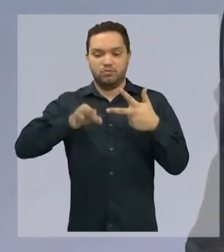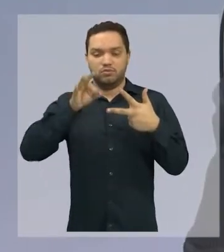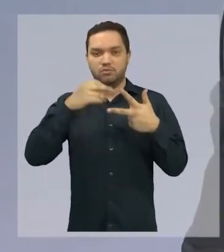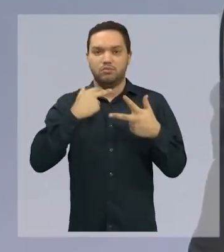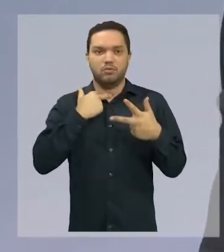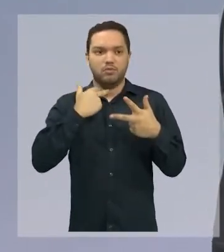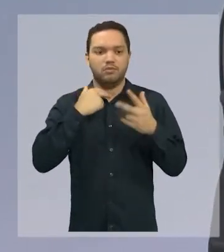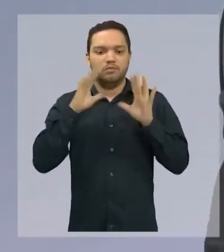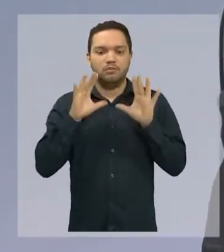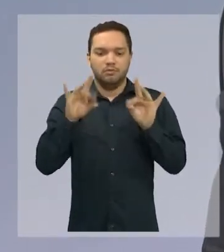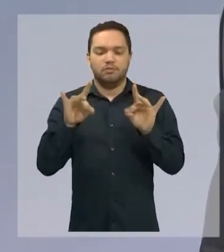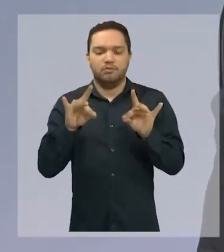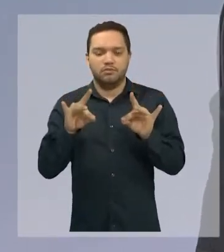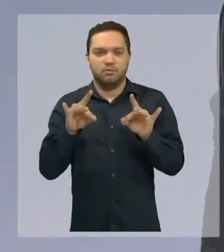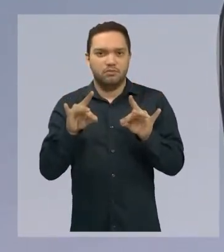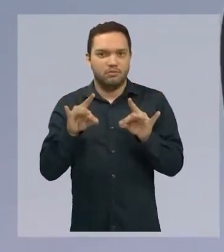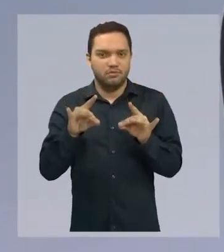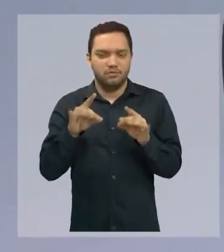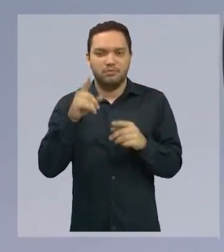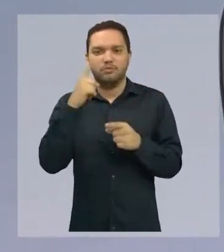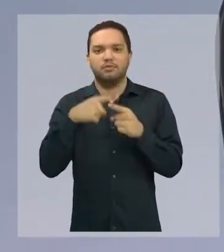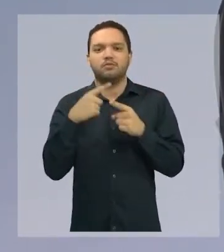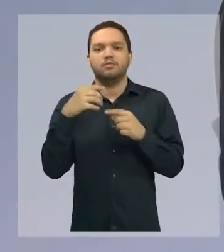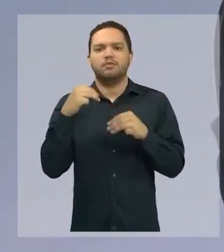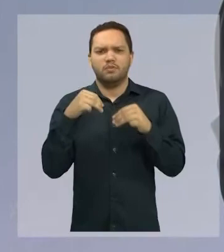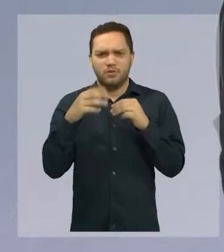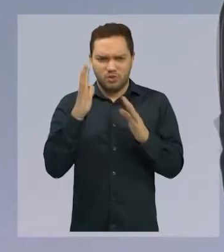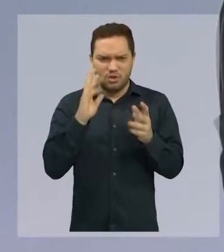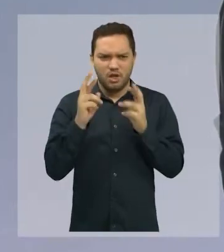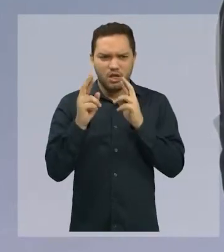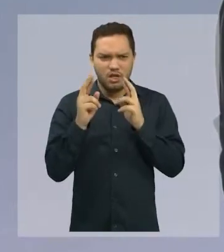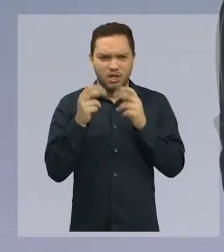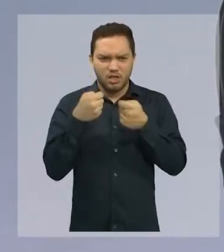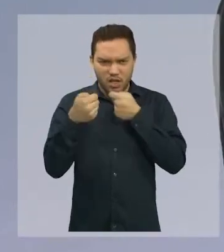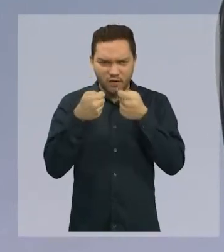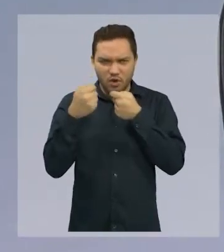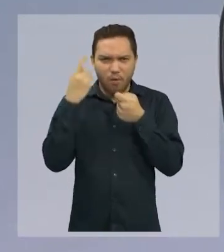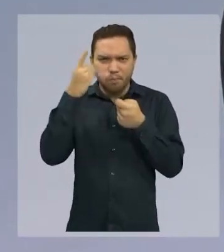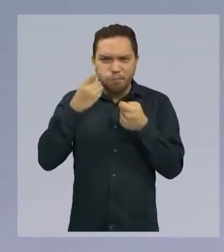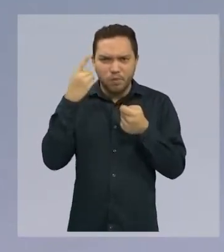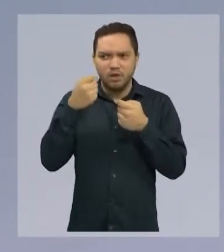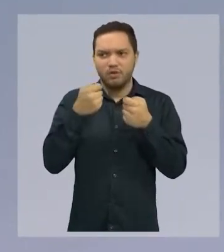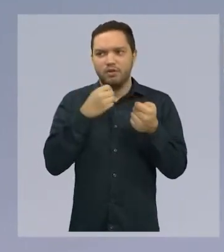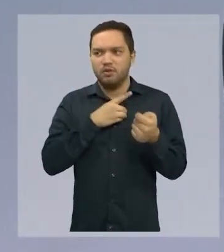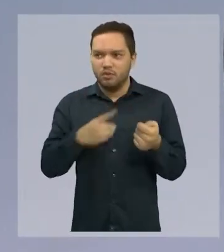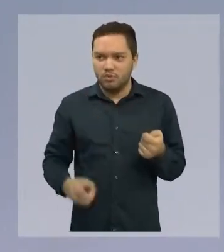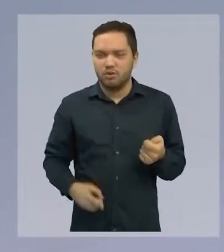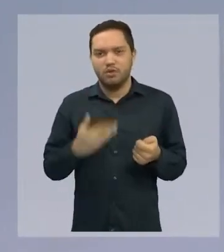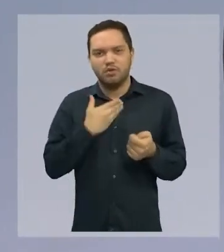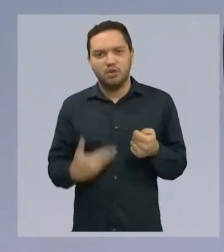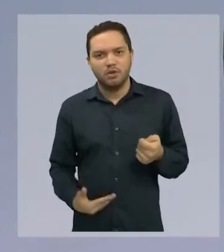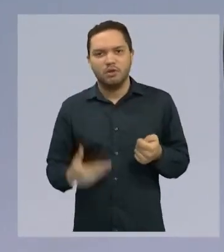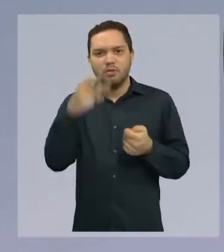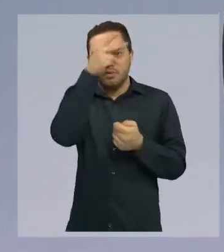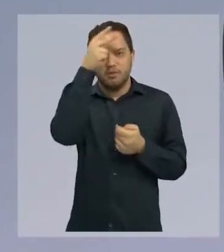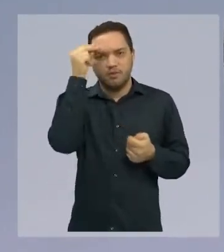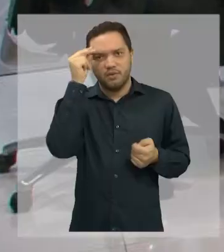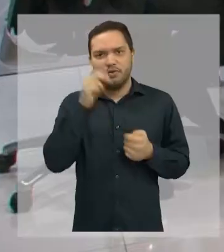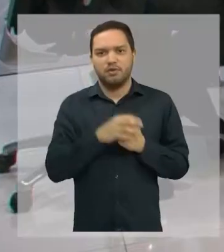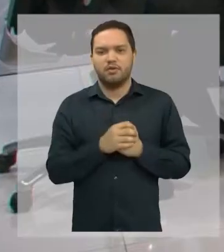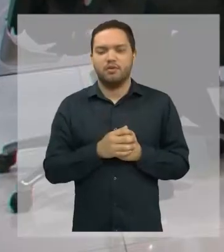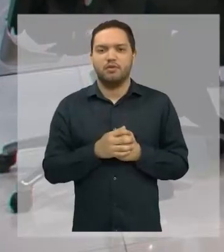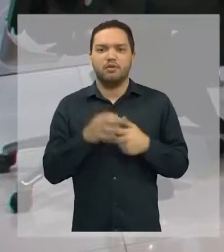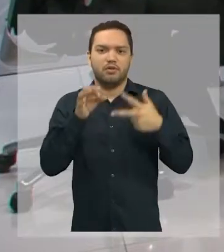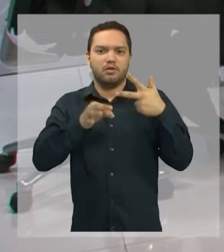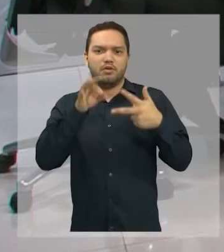encastelado, Arnaldo. O ministro, você já entrevistou algum desembargador aqui no programa? Você entrevista deputado, governador, prefeito. Olha, agora eu tenho...